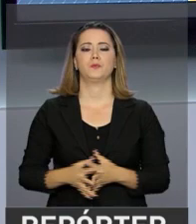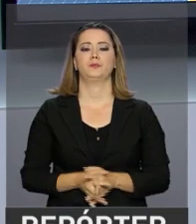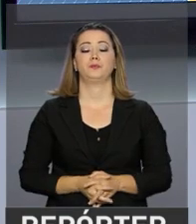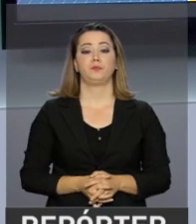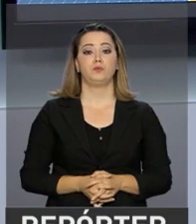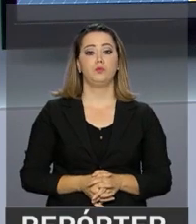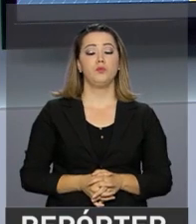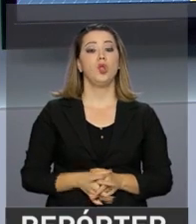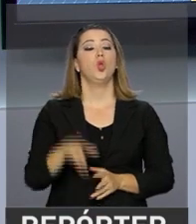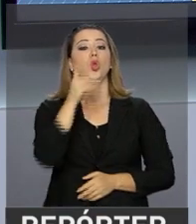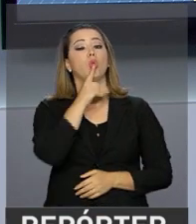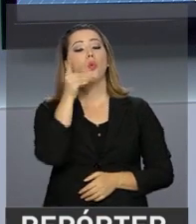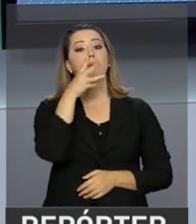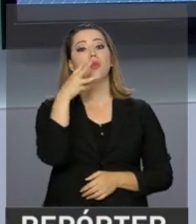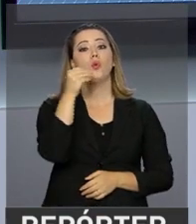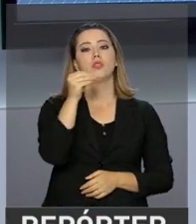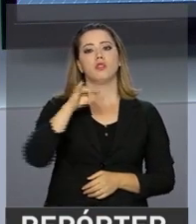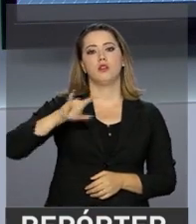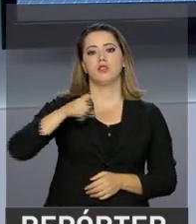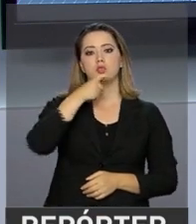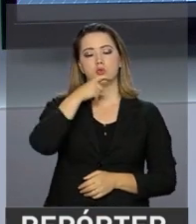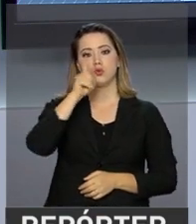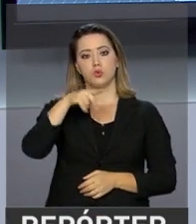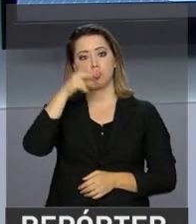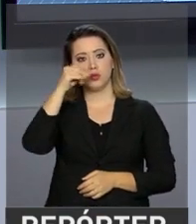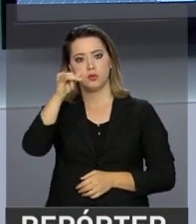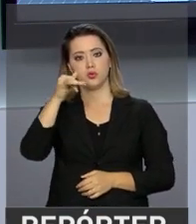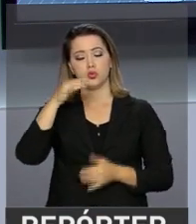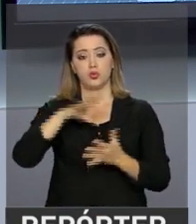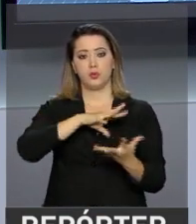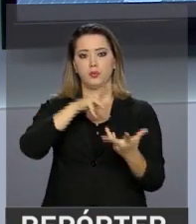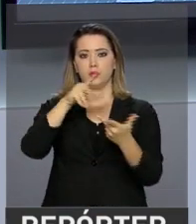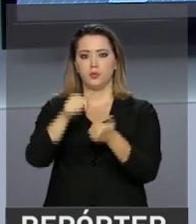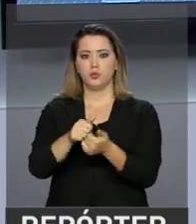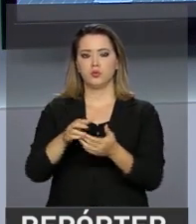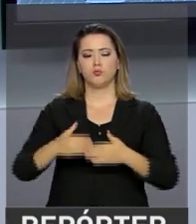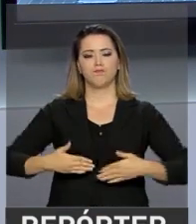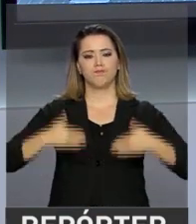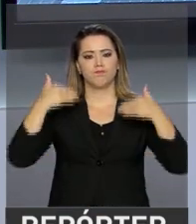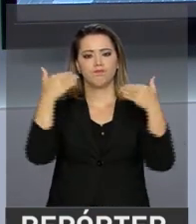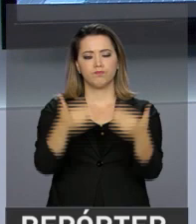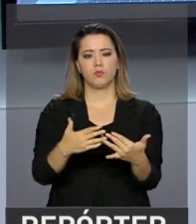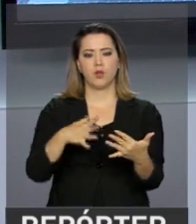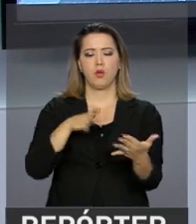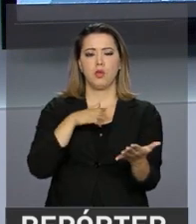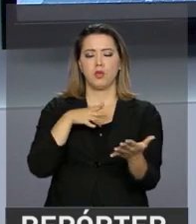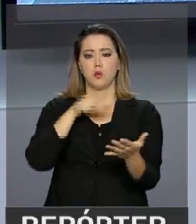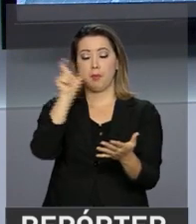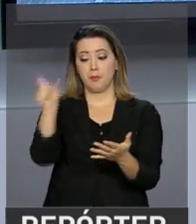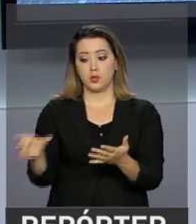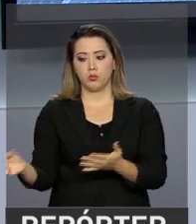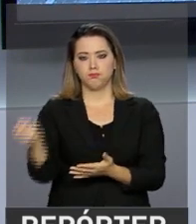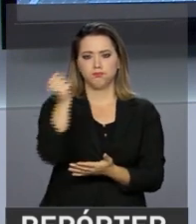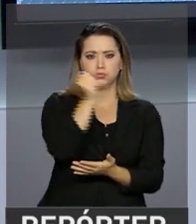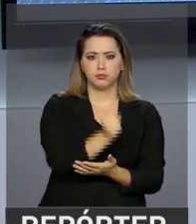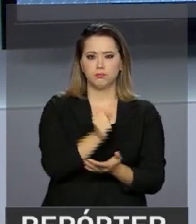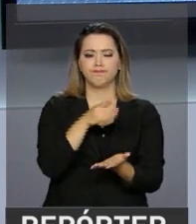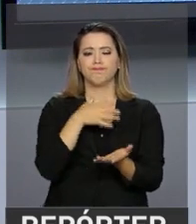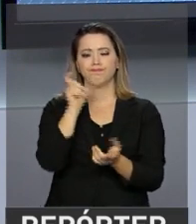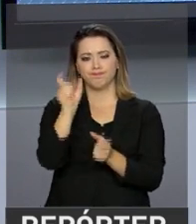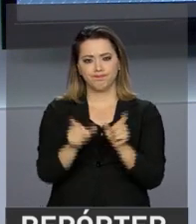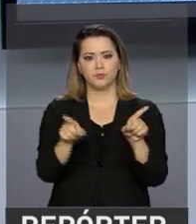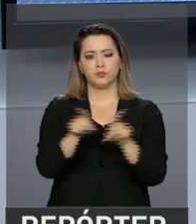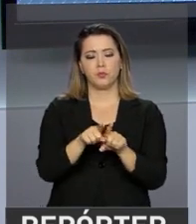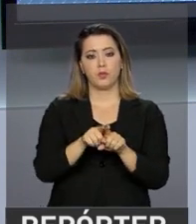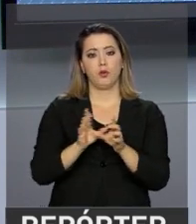30 de julho é o dia mundial enfrentamento ao tráfico de pessoas a data foi criada pelas nações unidas como um modo de diversos